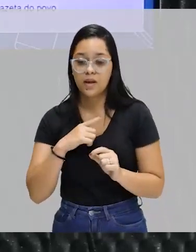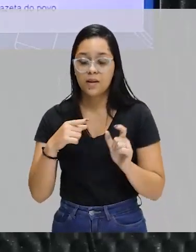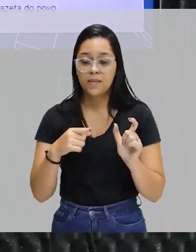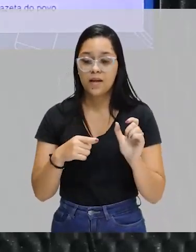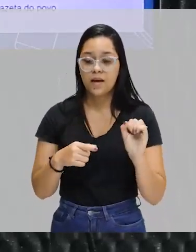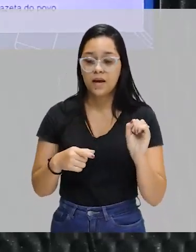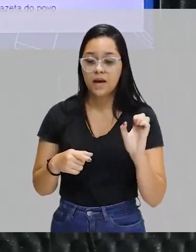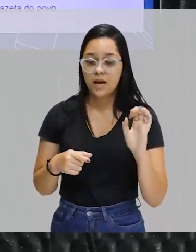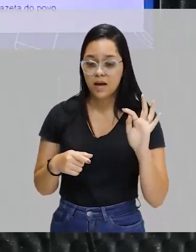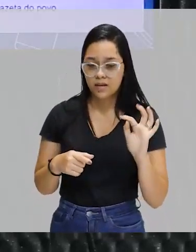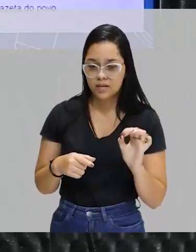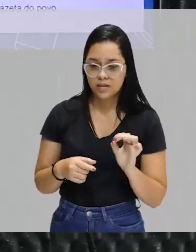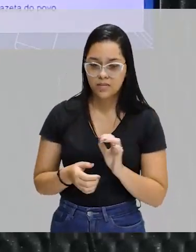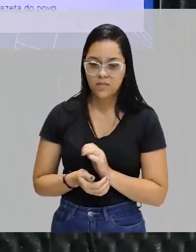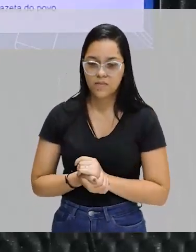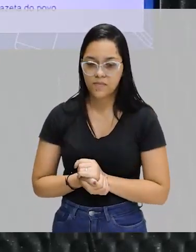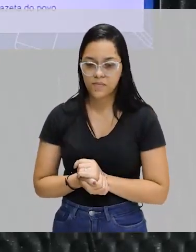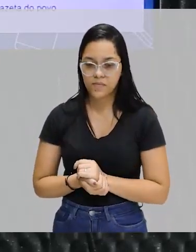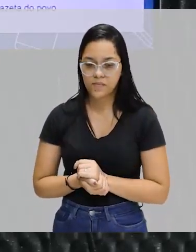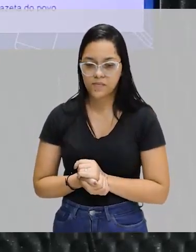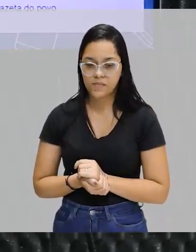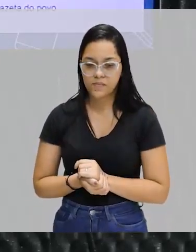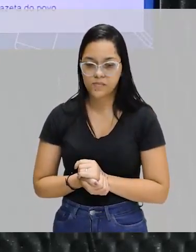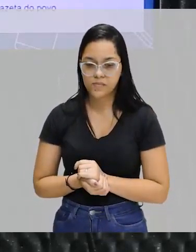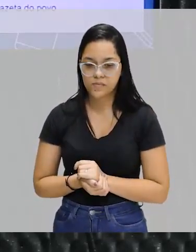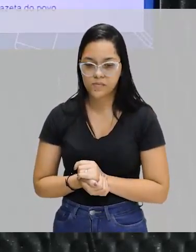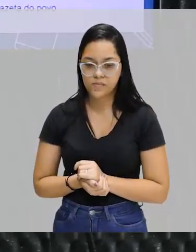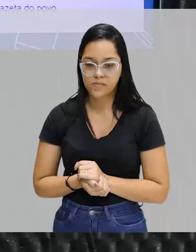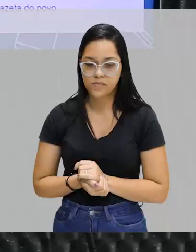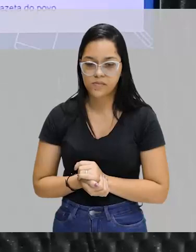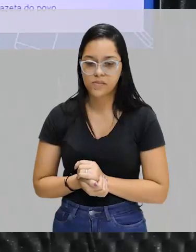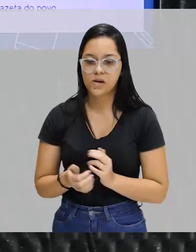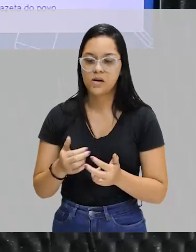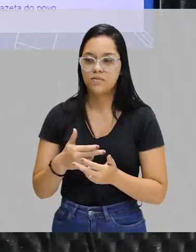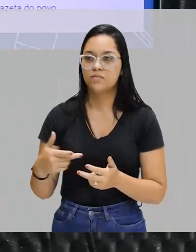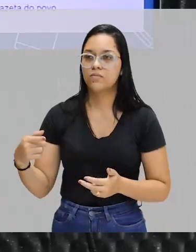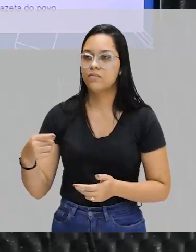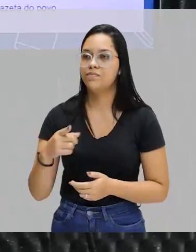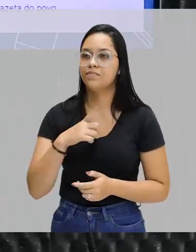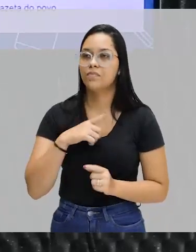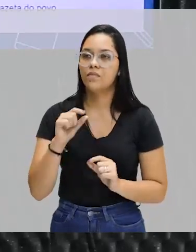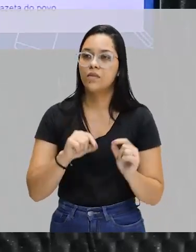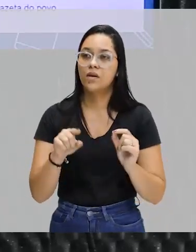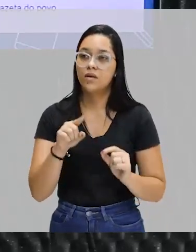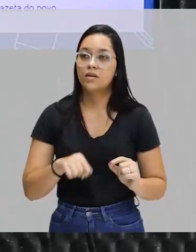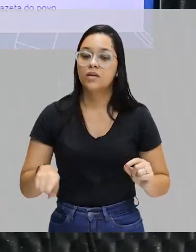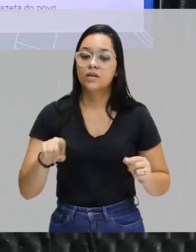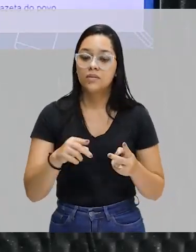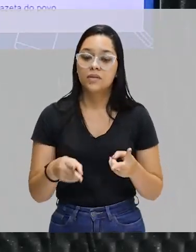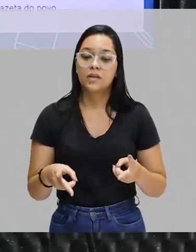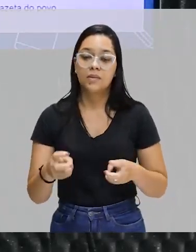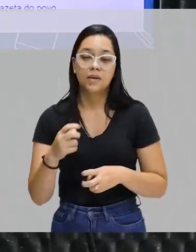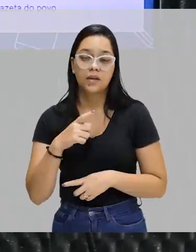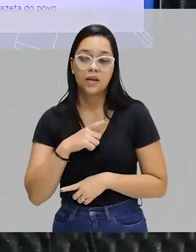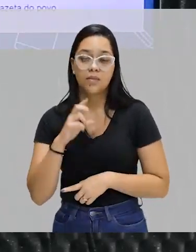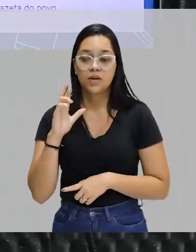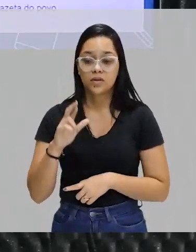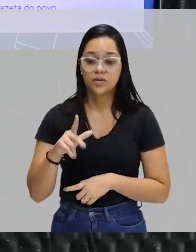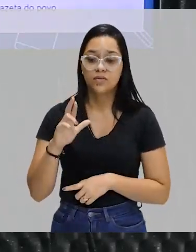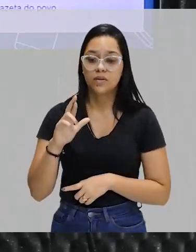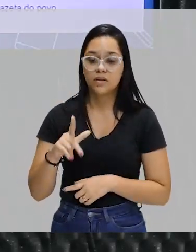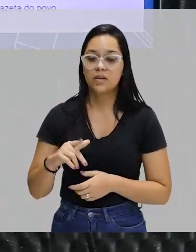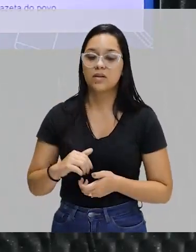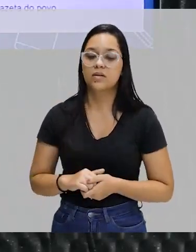acento. Vocês sabem que uma palavra tem vários significados, mas nesse caso aqui, ó, vocês percebem que ela tem uma diferença. Elas